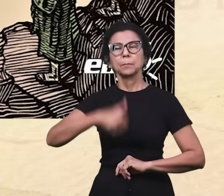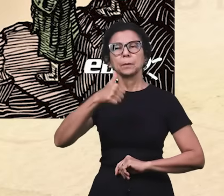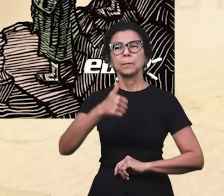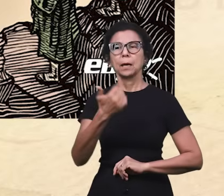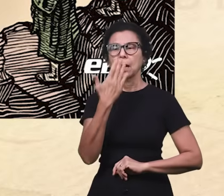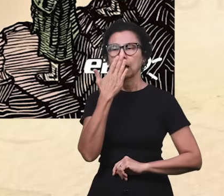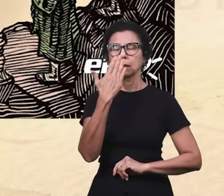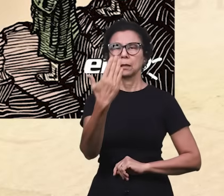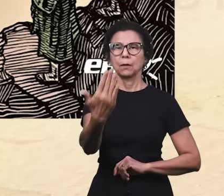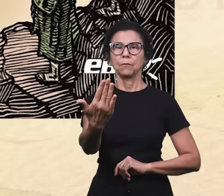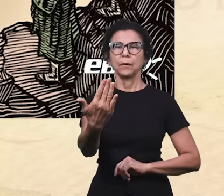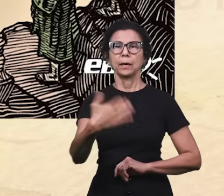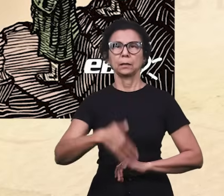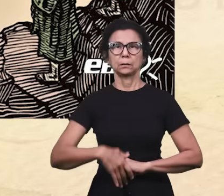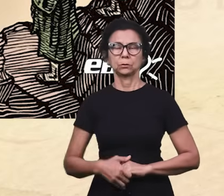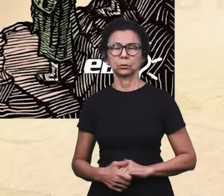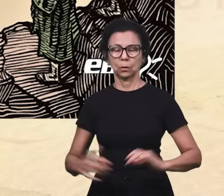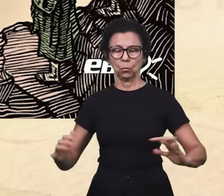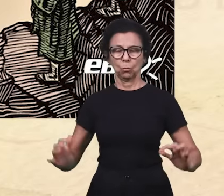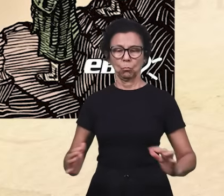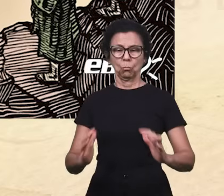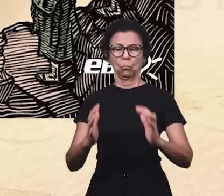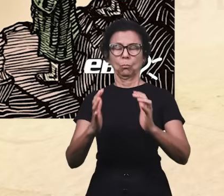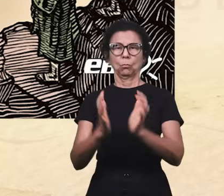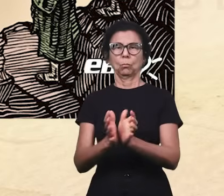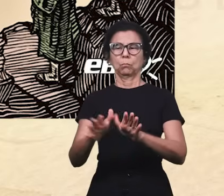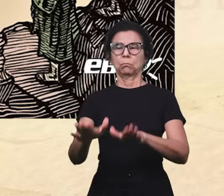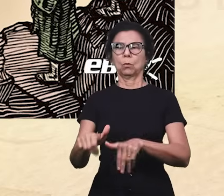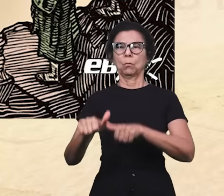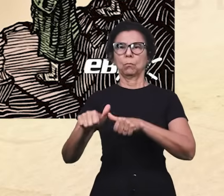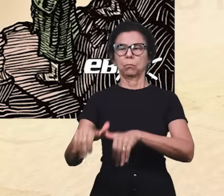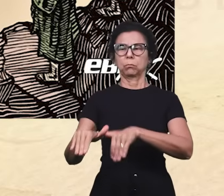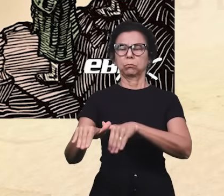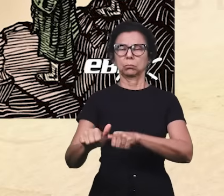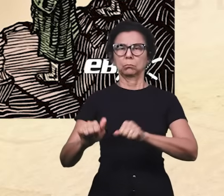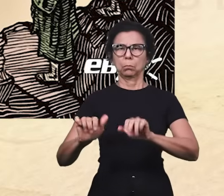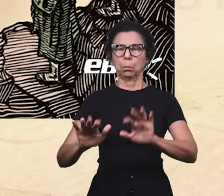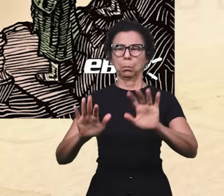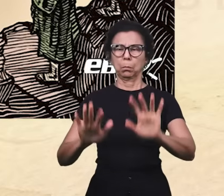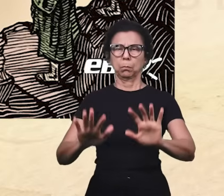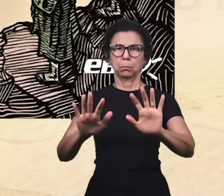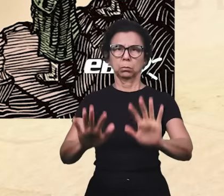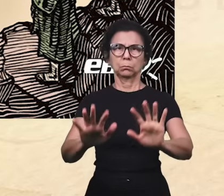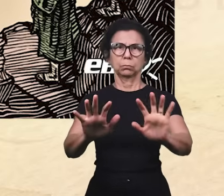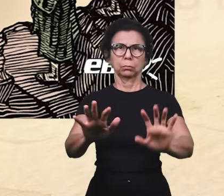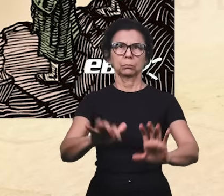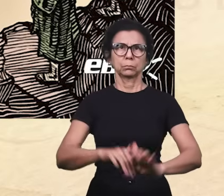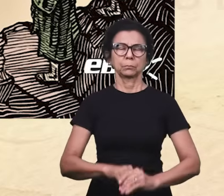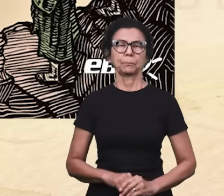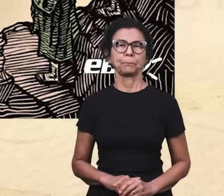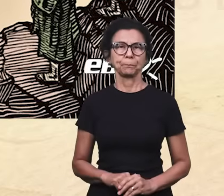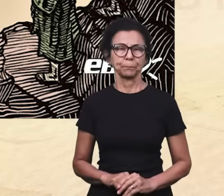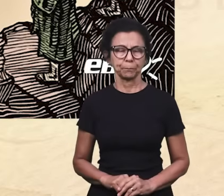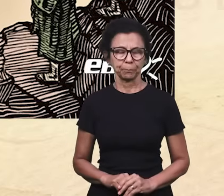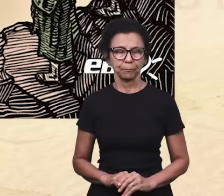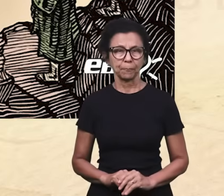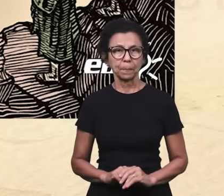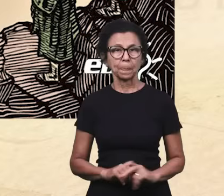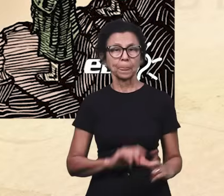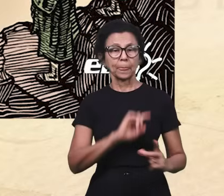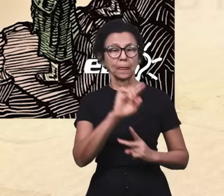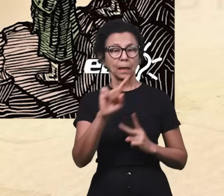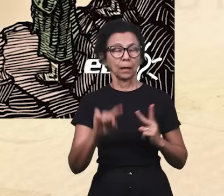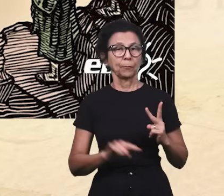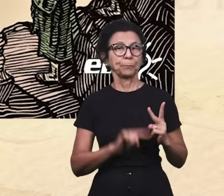Ela saía à frente, formando com o seu esquadrão, que eram as duas tribos que estavam do seu lado. Exatamente. E